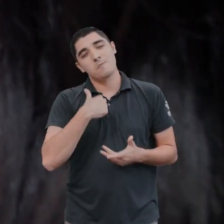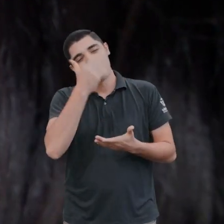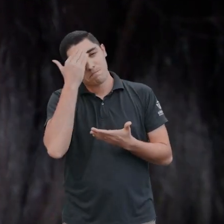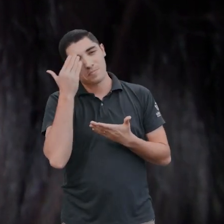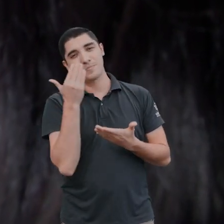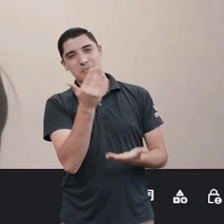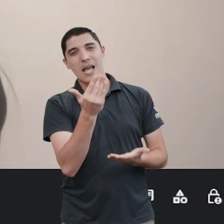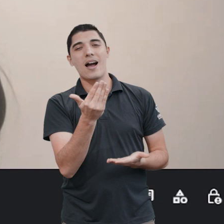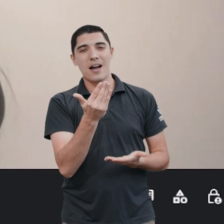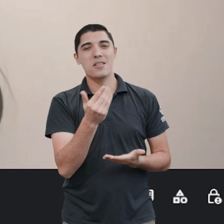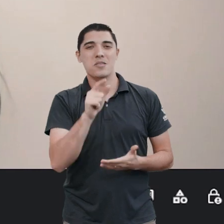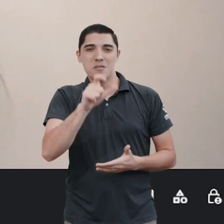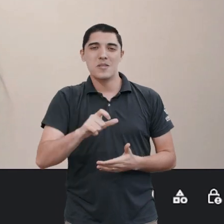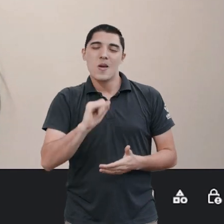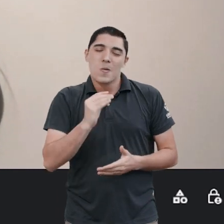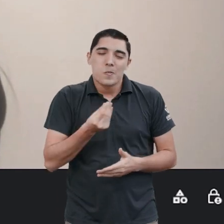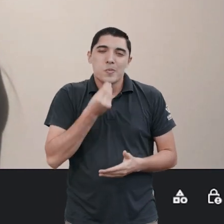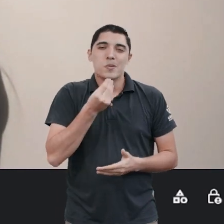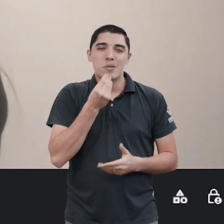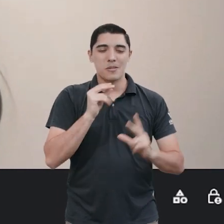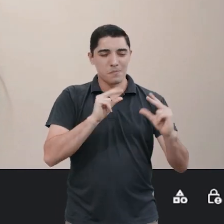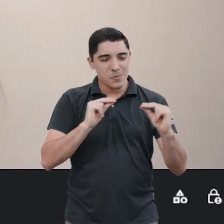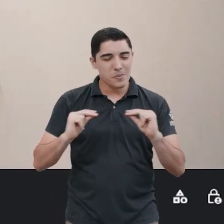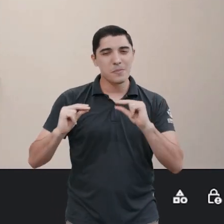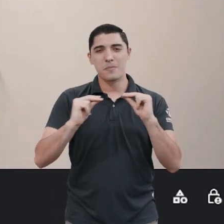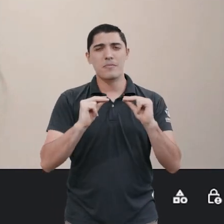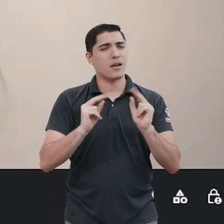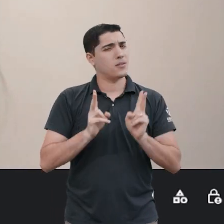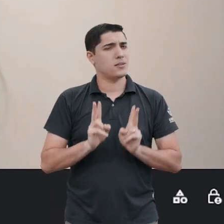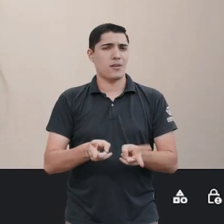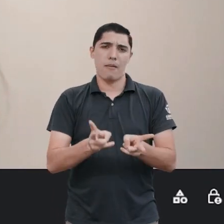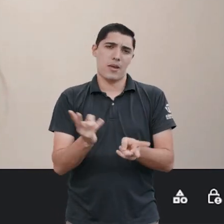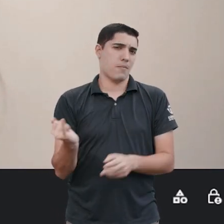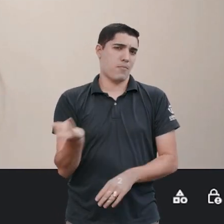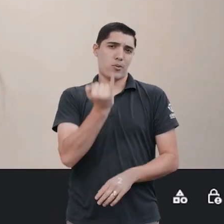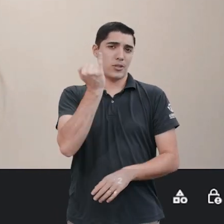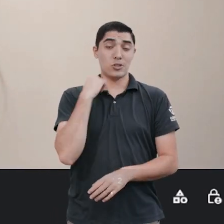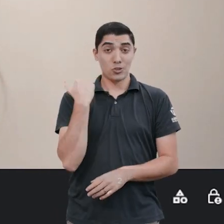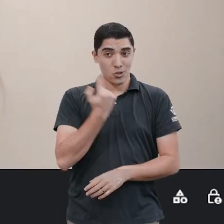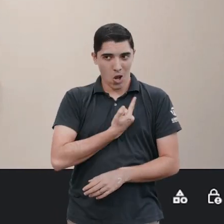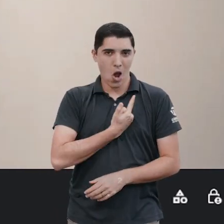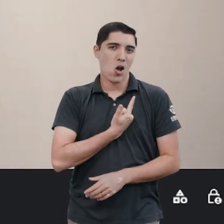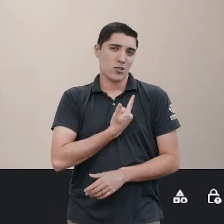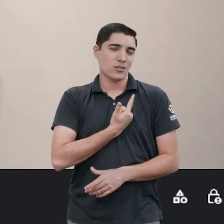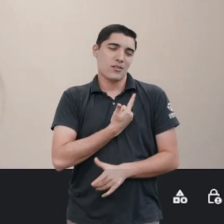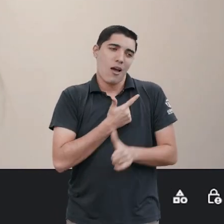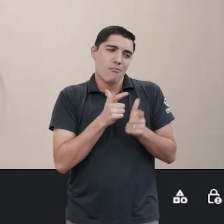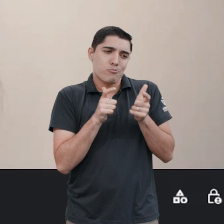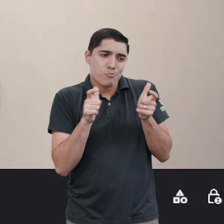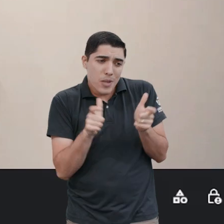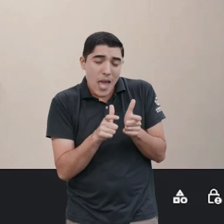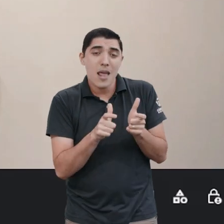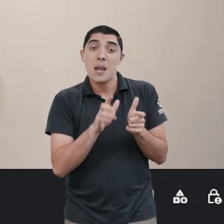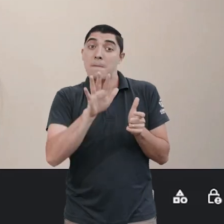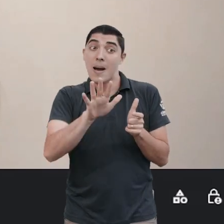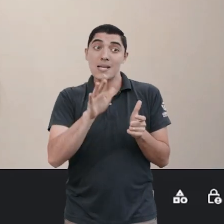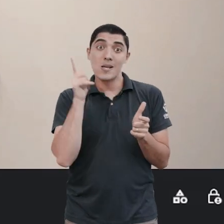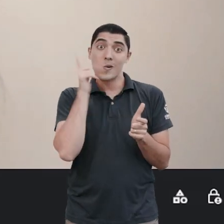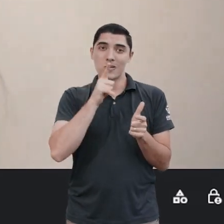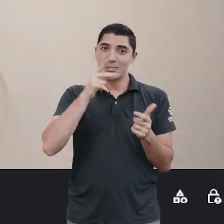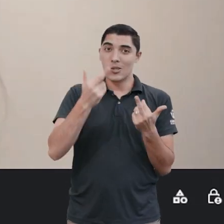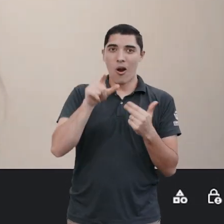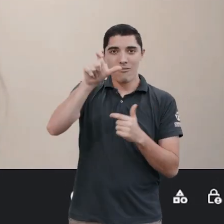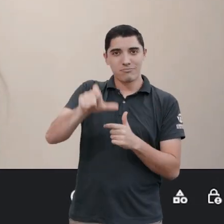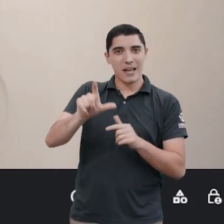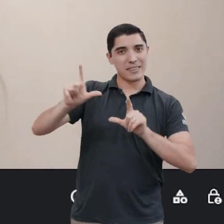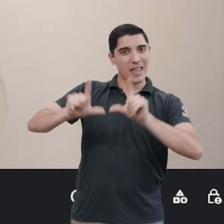Isso, eu que agradeço pela oportunidade. É sempre assim muito importante para nós, que somos pequenos, ter um canal